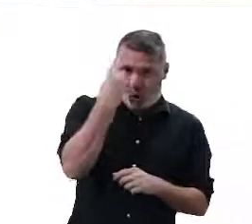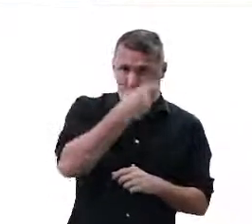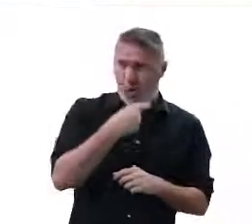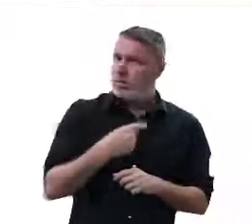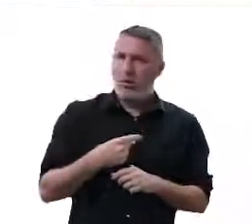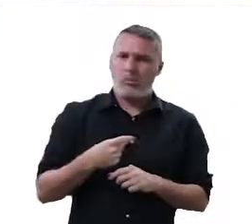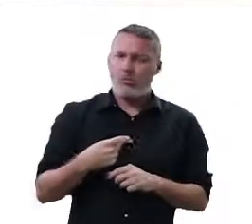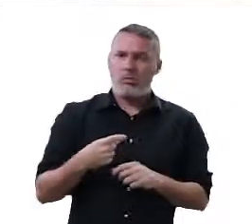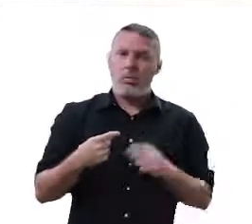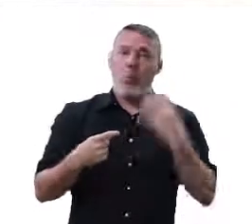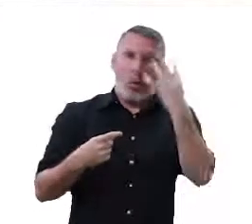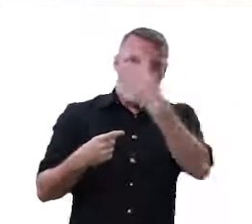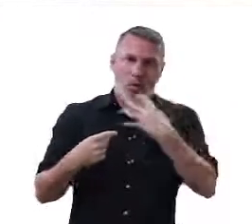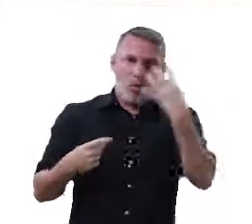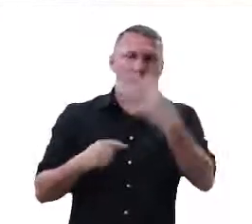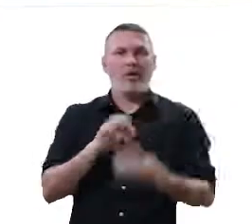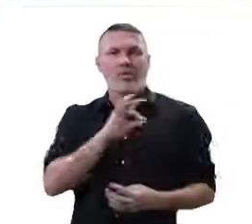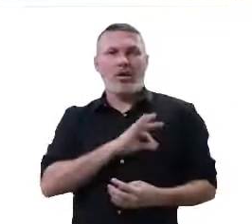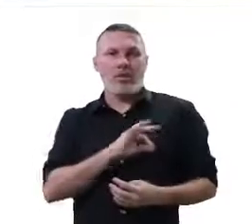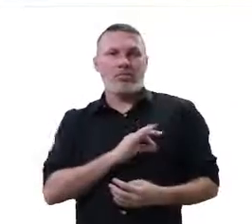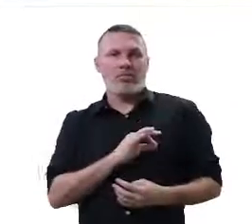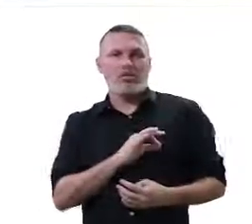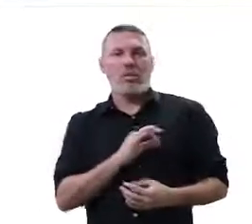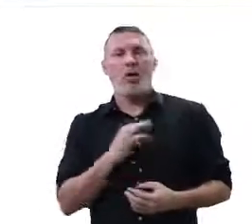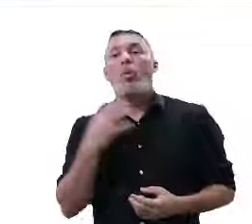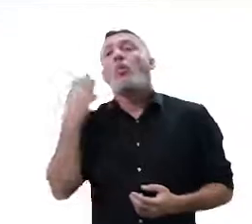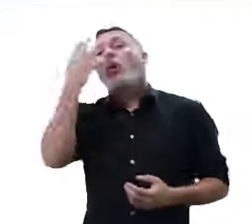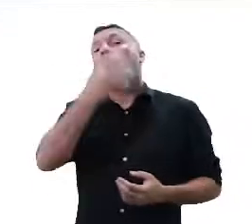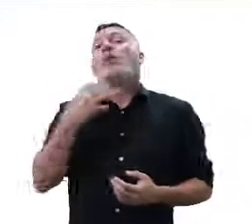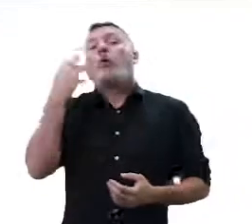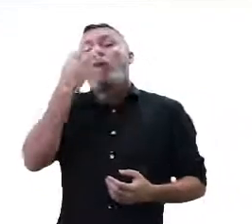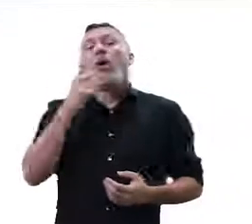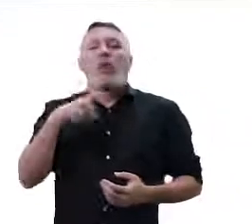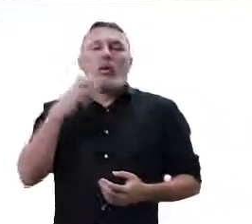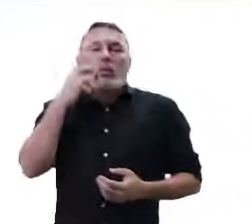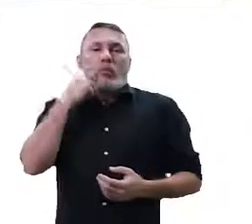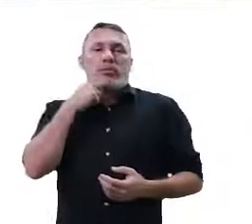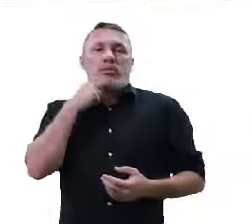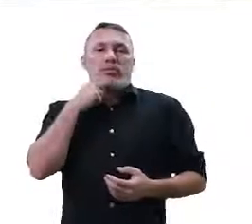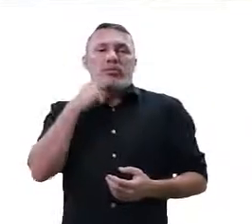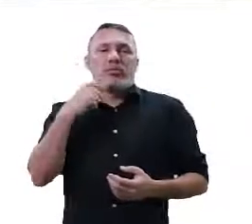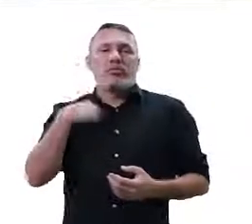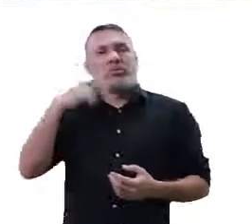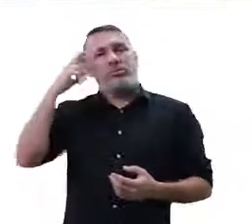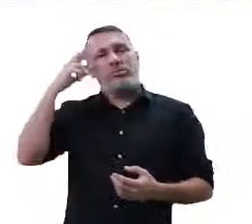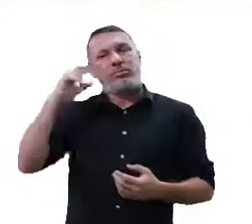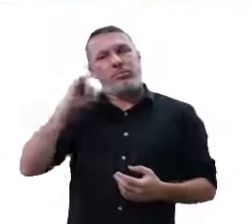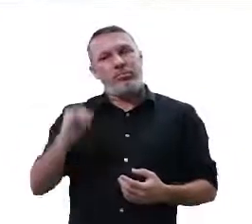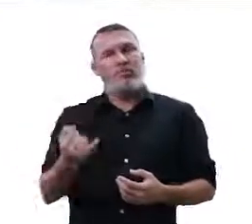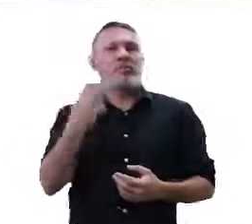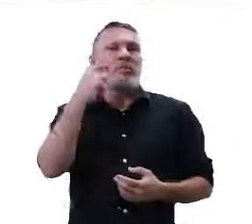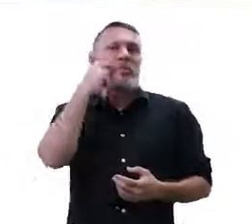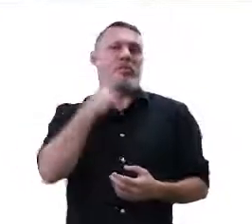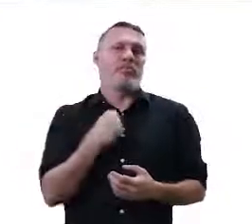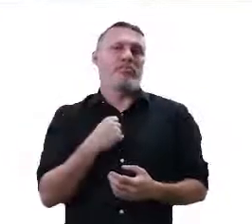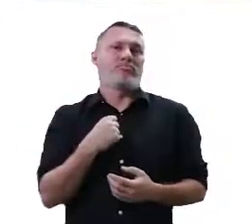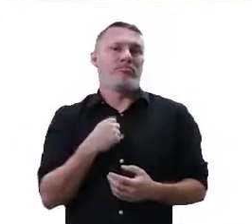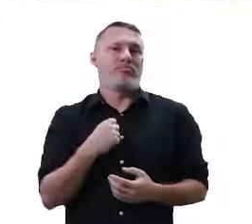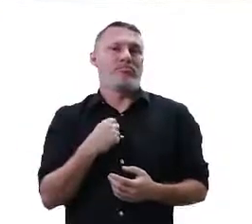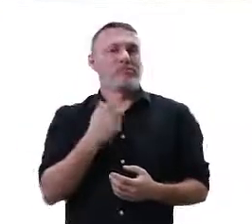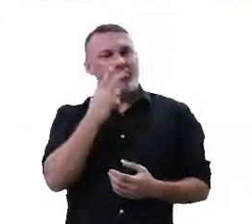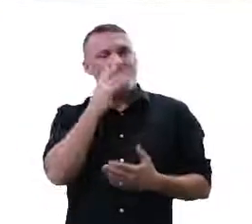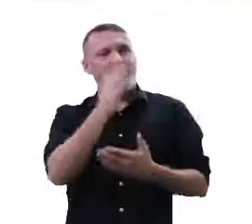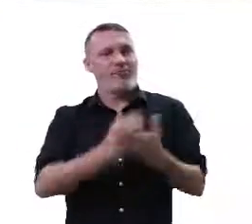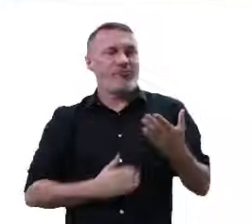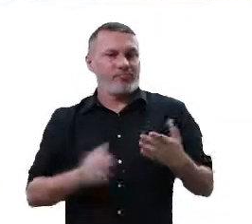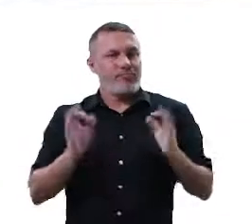4 horas são necessárias para o pagamento do salário. As outras 4, como eu falei, são apropriadas pelo dono